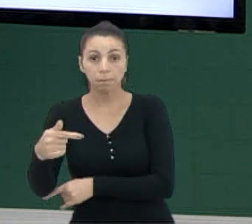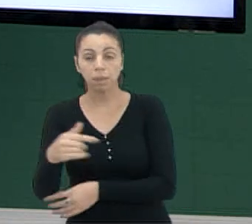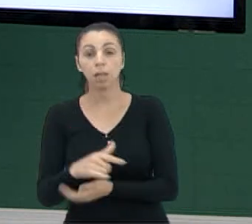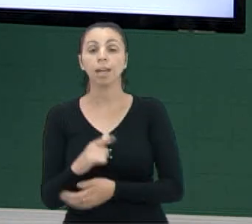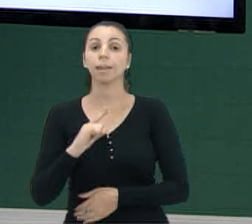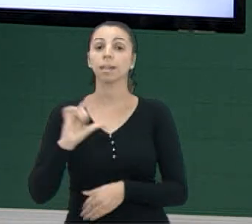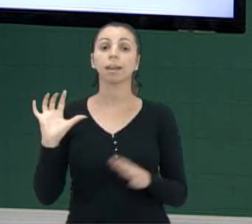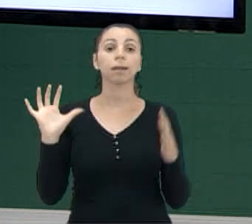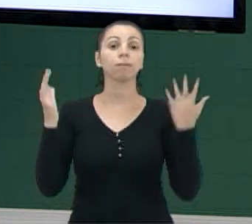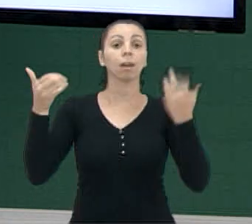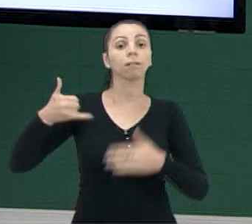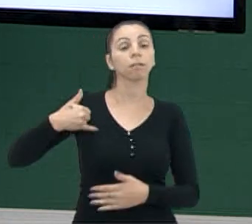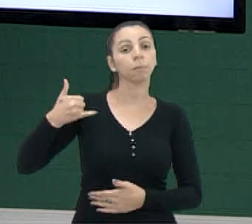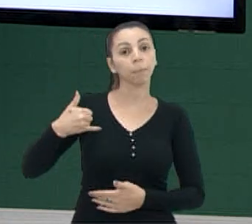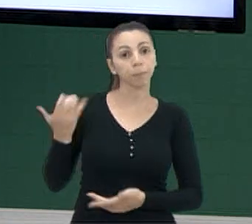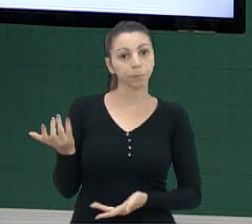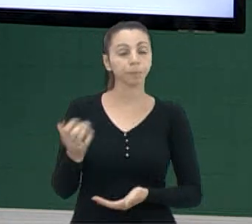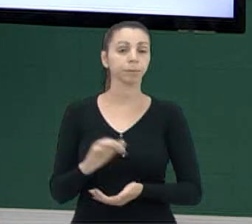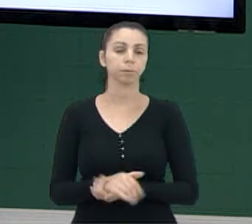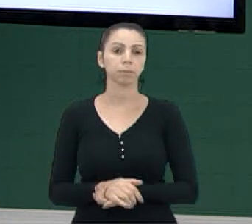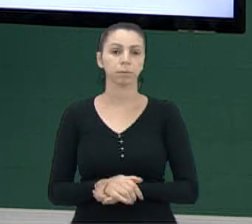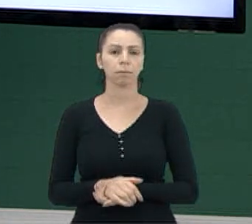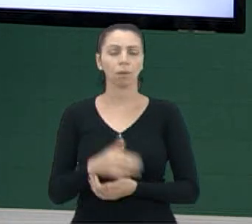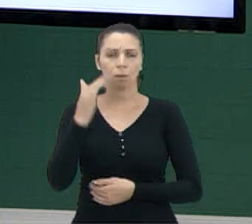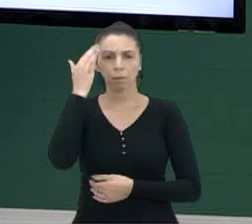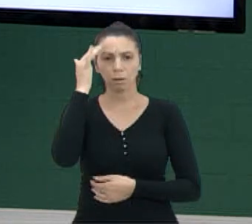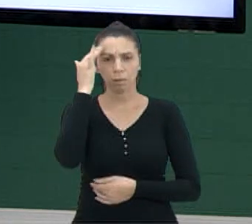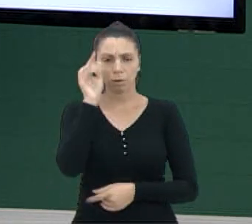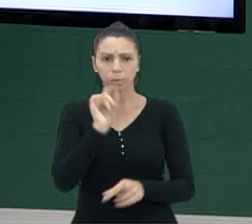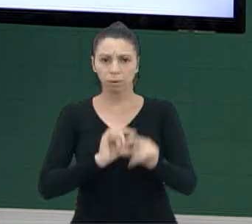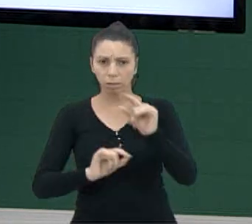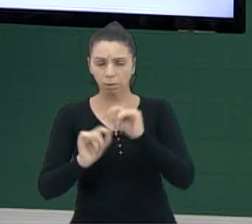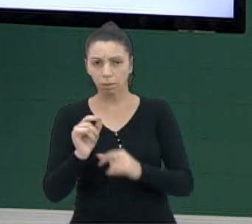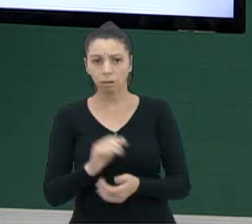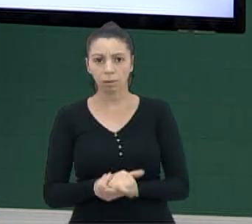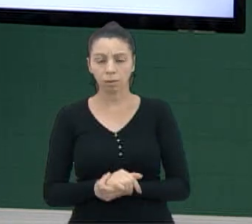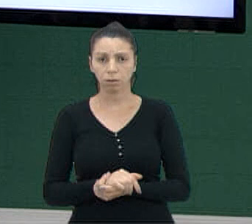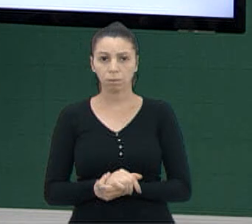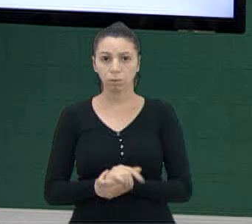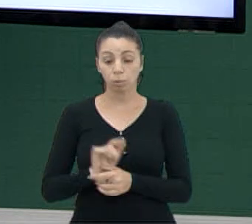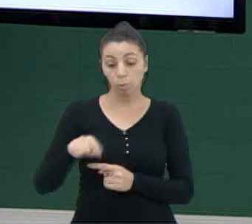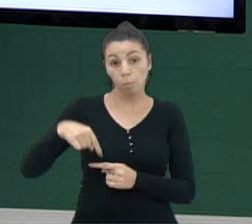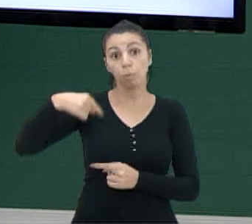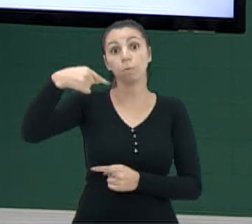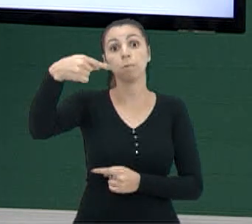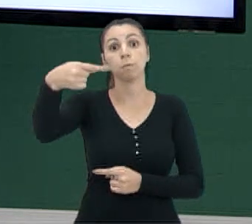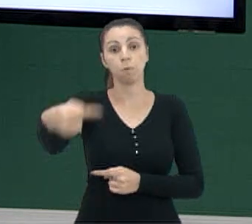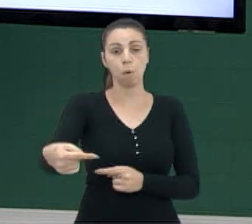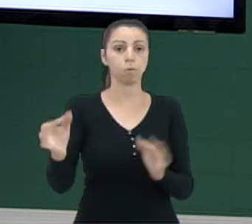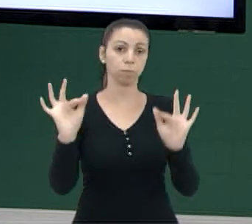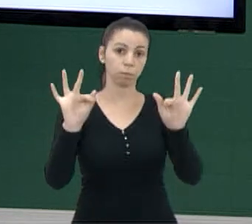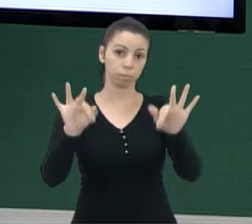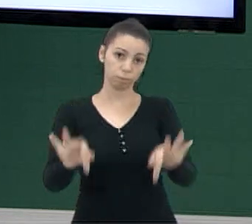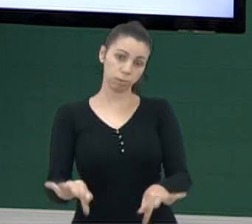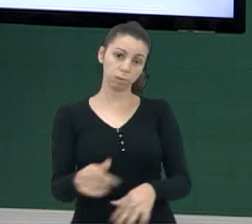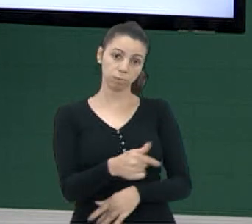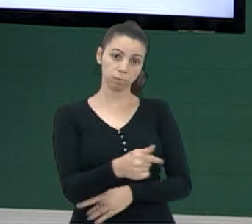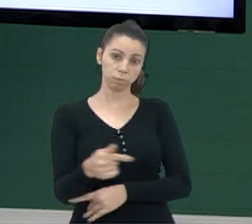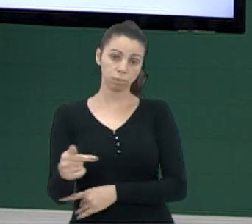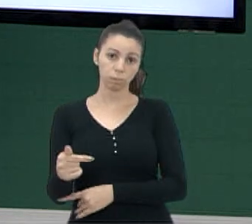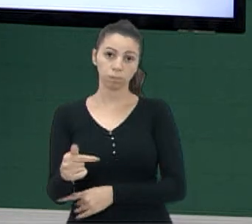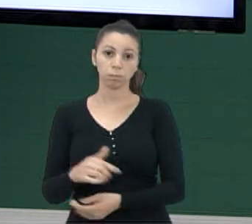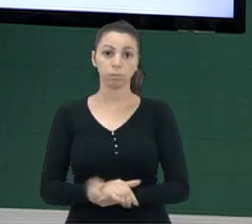tem aniversário. O que que você entende? Que é no próximo final de semana